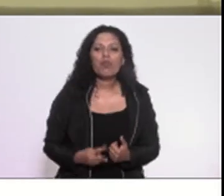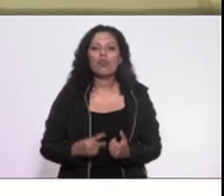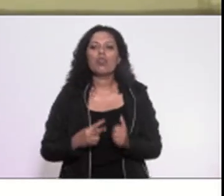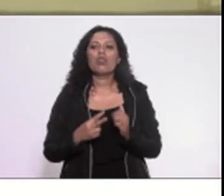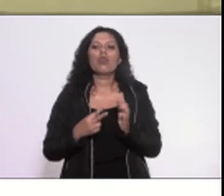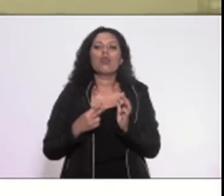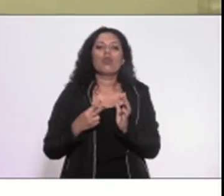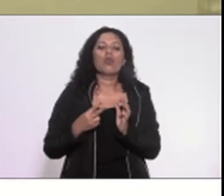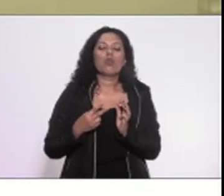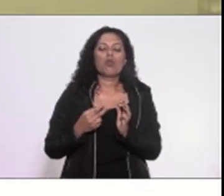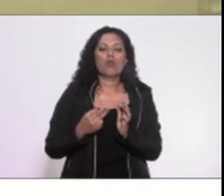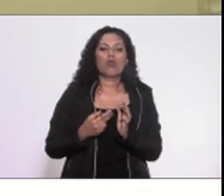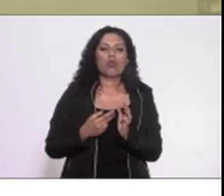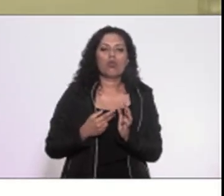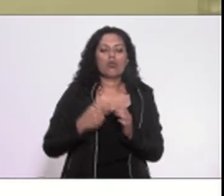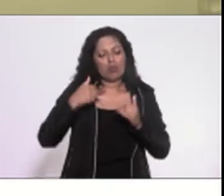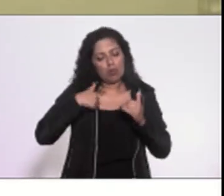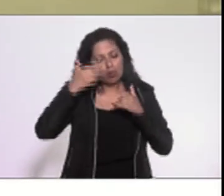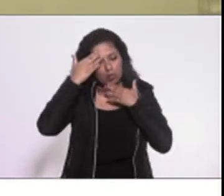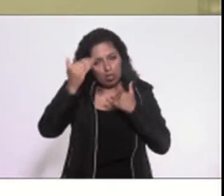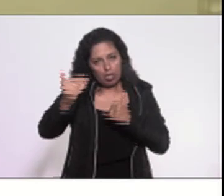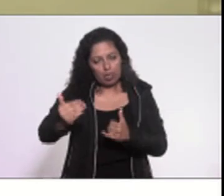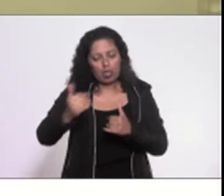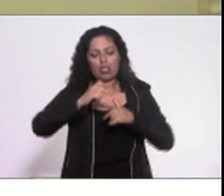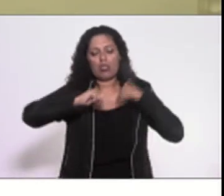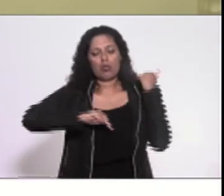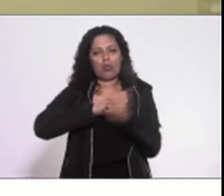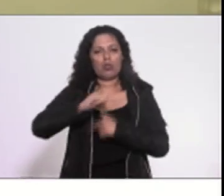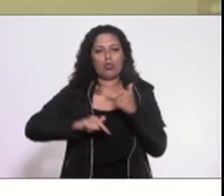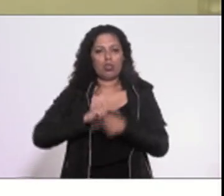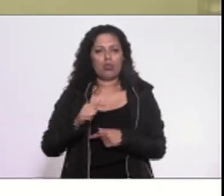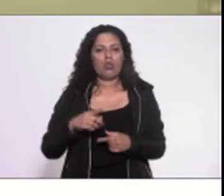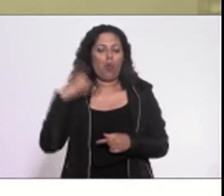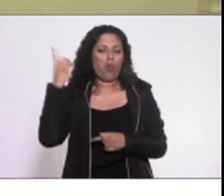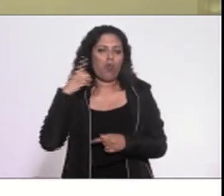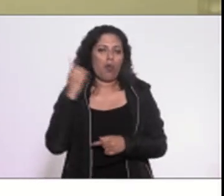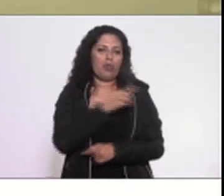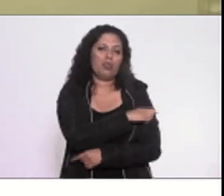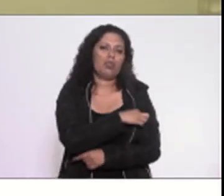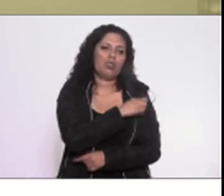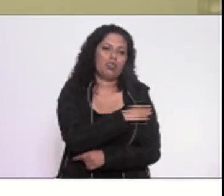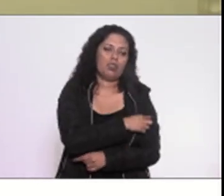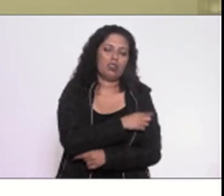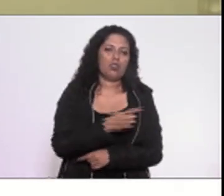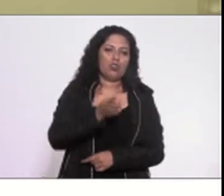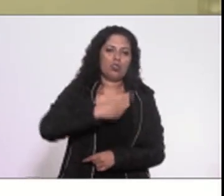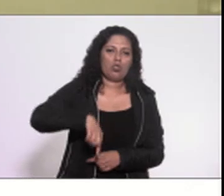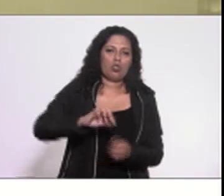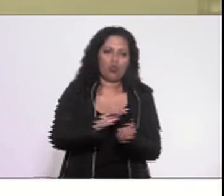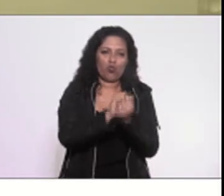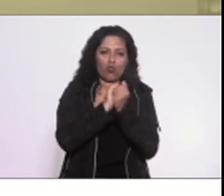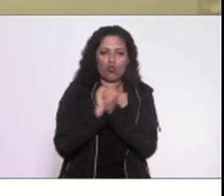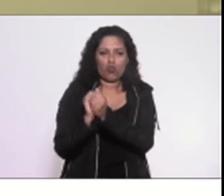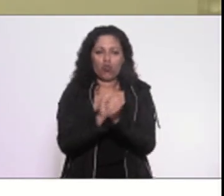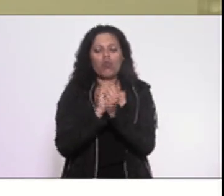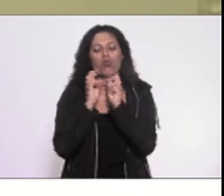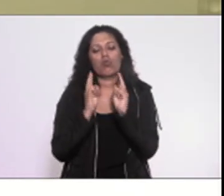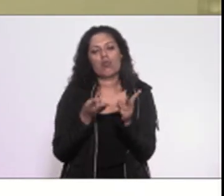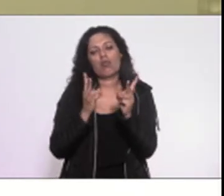fazer alguns apontamentos, agradecer ela também pelo trabalho. Deputada enfermeira Rejane, estivemos aí sempre juntos